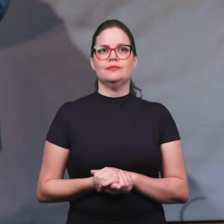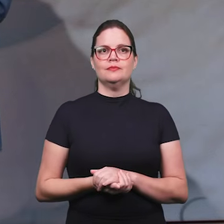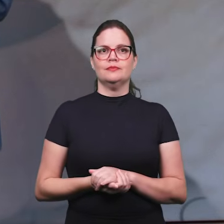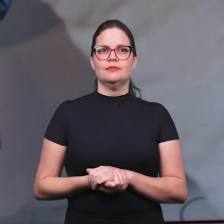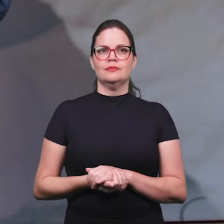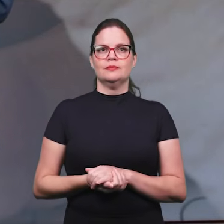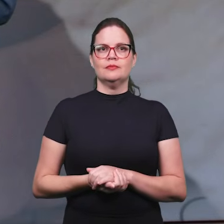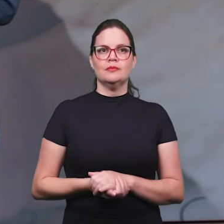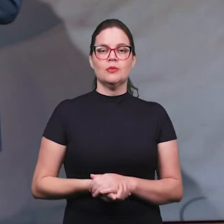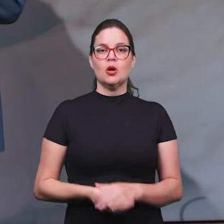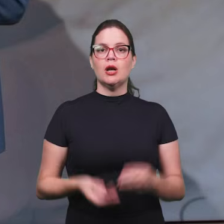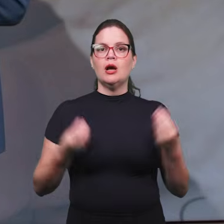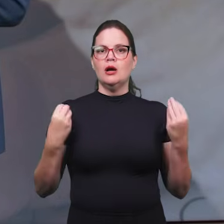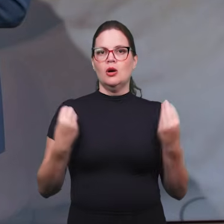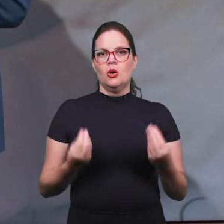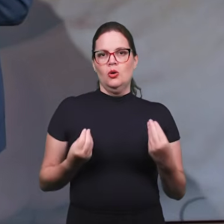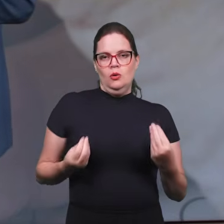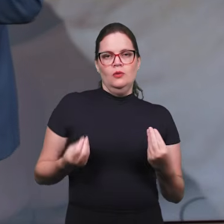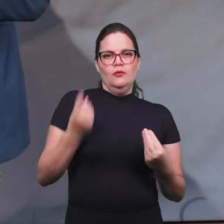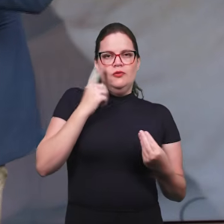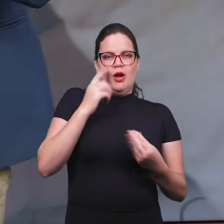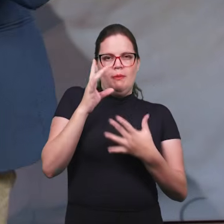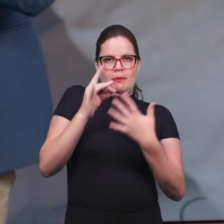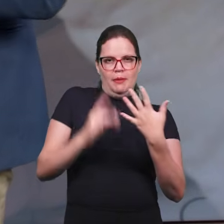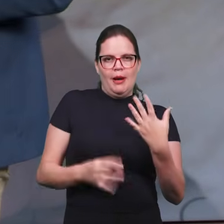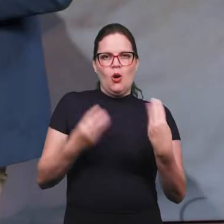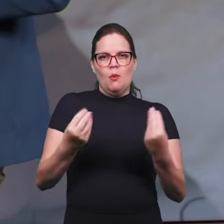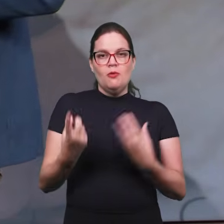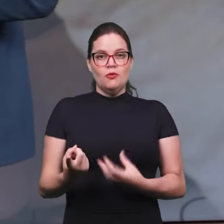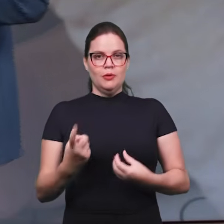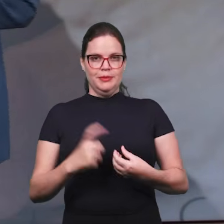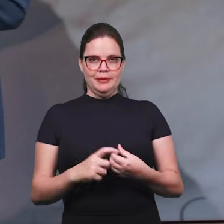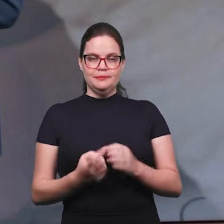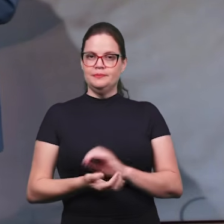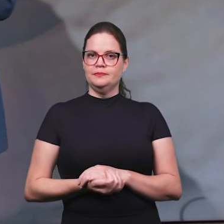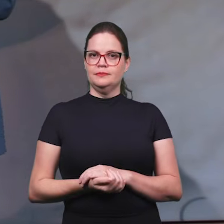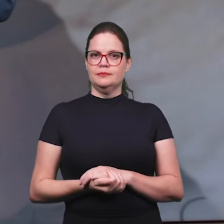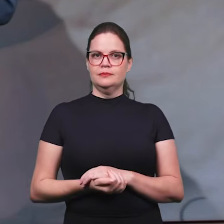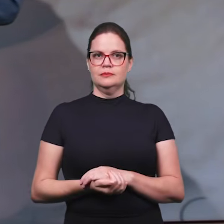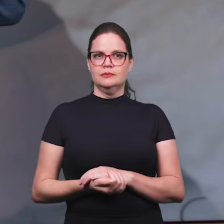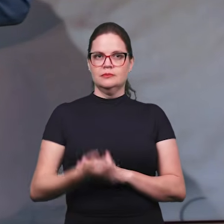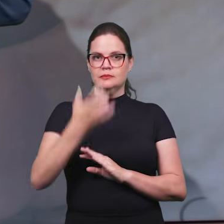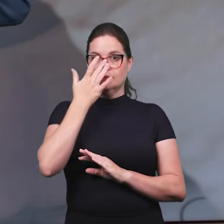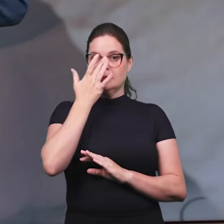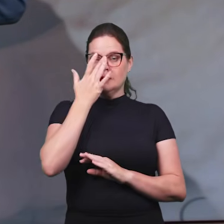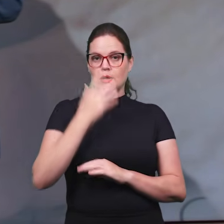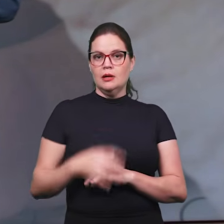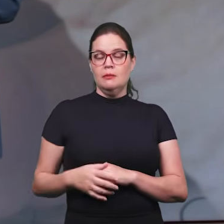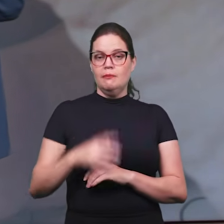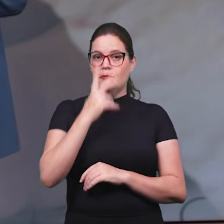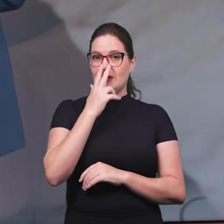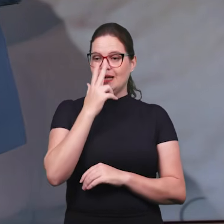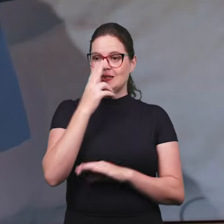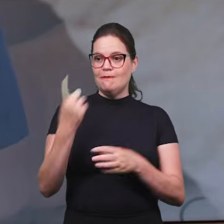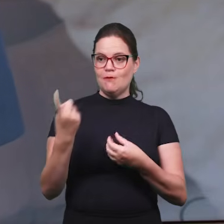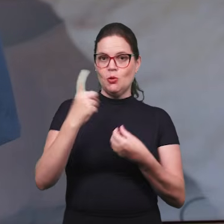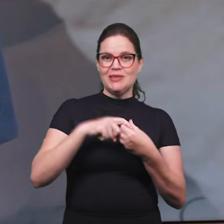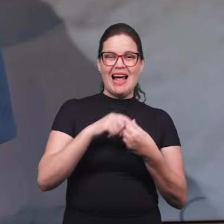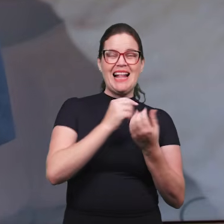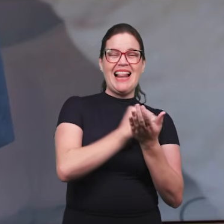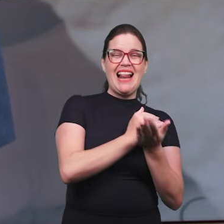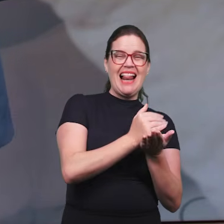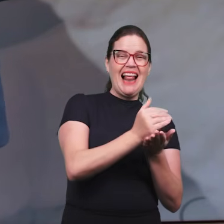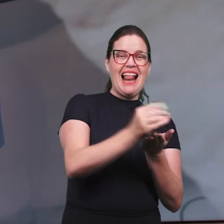Olha, vamos agora a alguns pontos importantes nessa retomada. Recomeçar não é voltar ao zero.